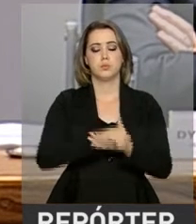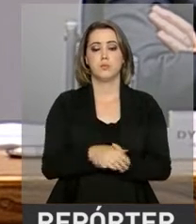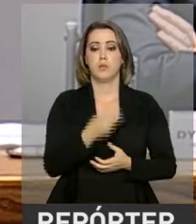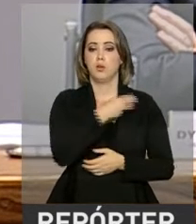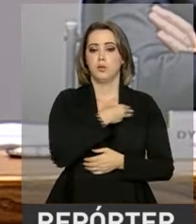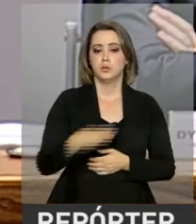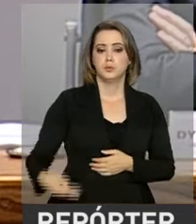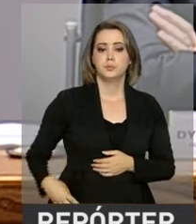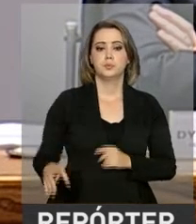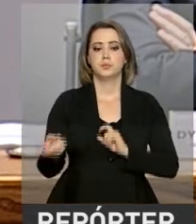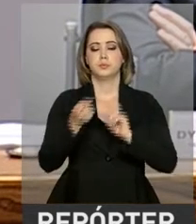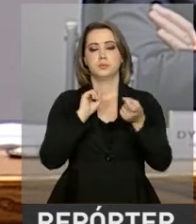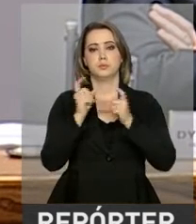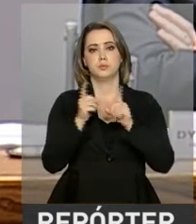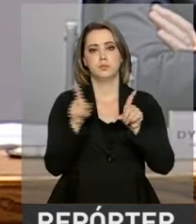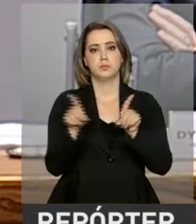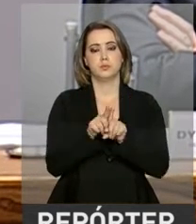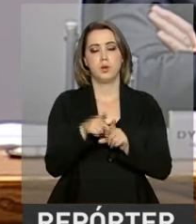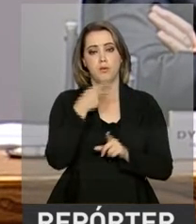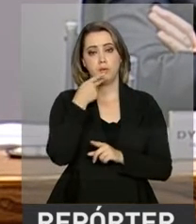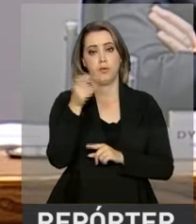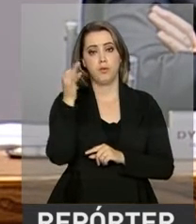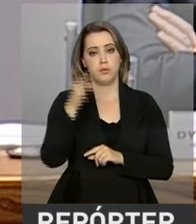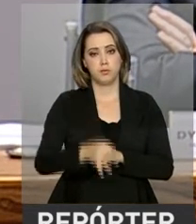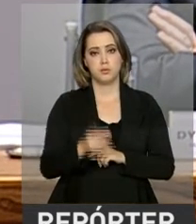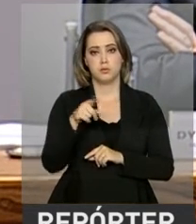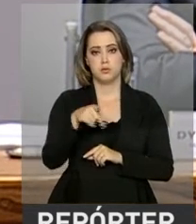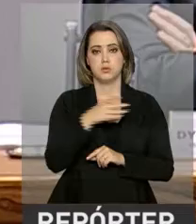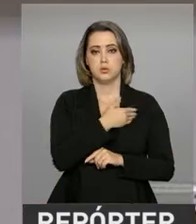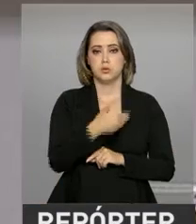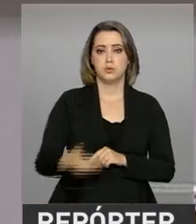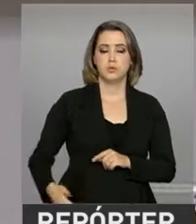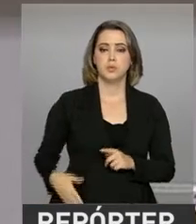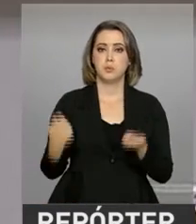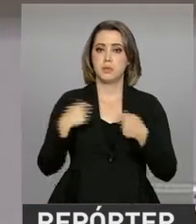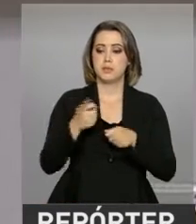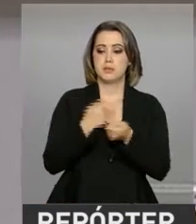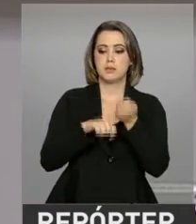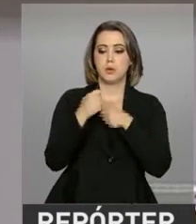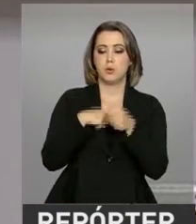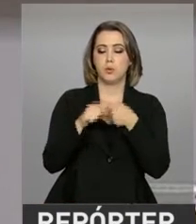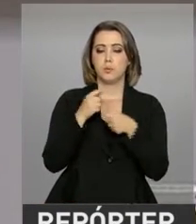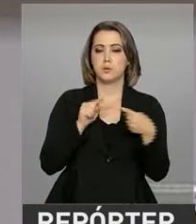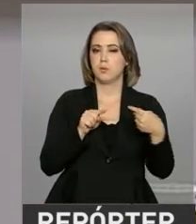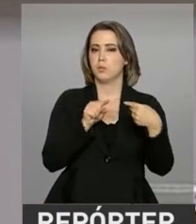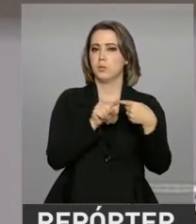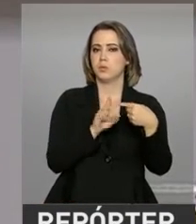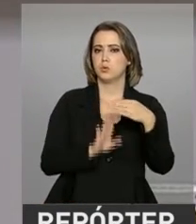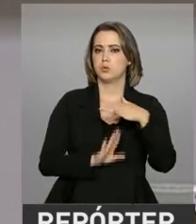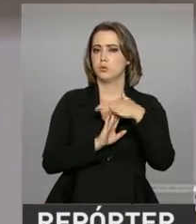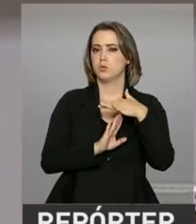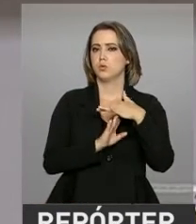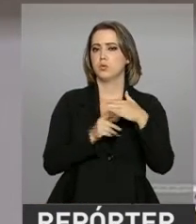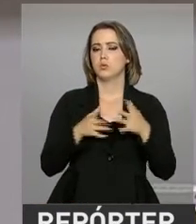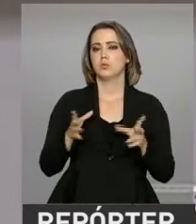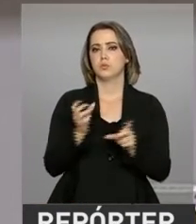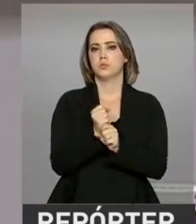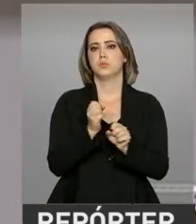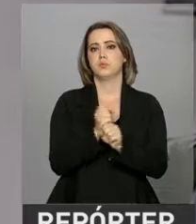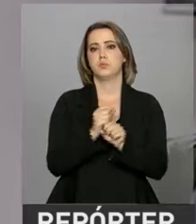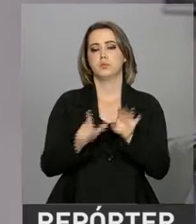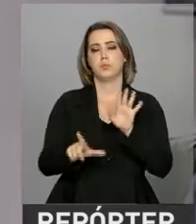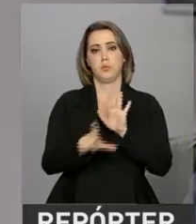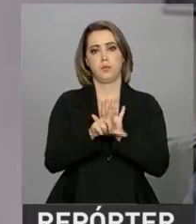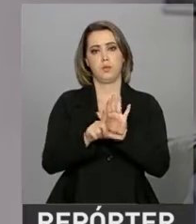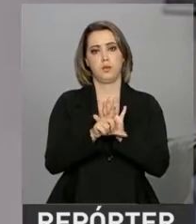ministros da fazenda e do planejamento afirmaram que o governo vai ter que economizar para alcançar a meta estabelecida na lei orçamentária anual